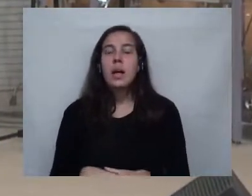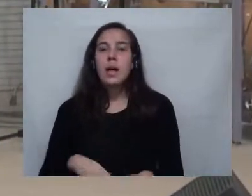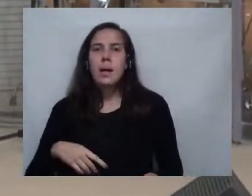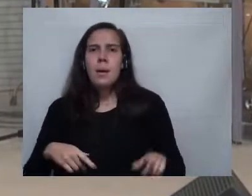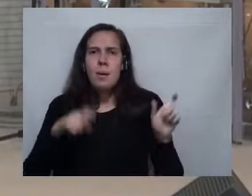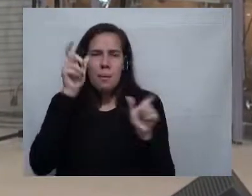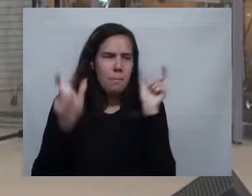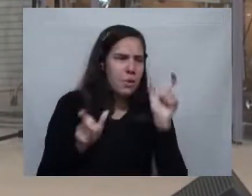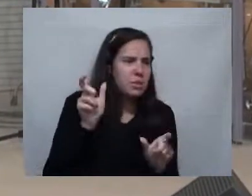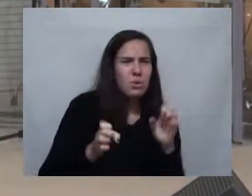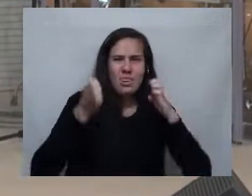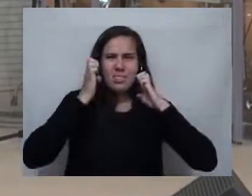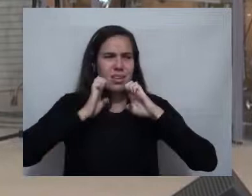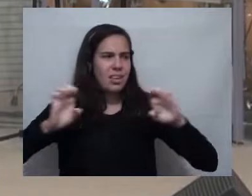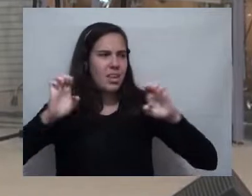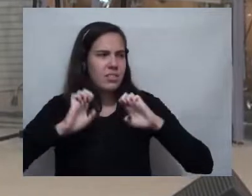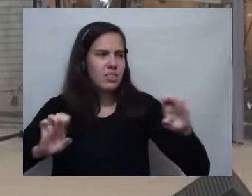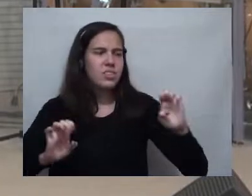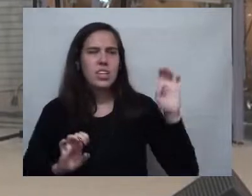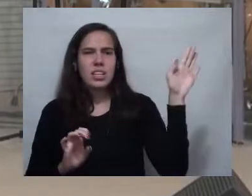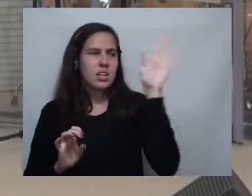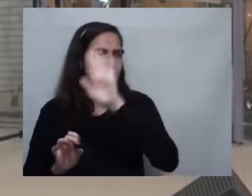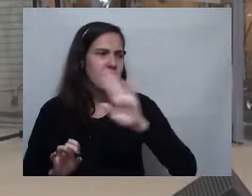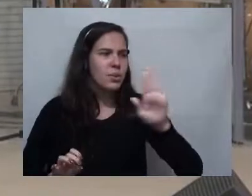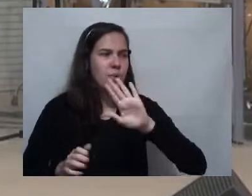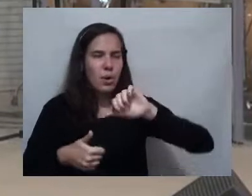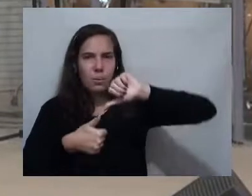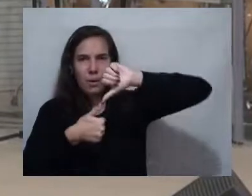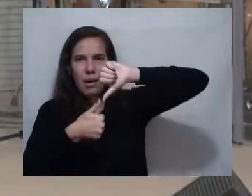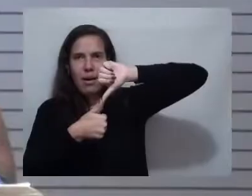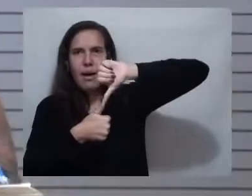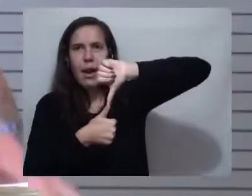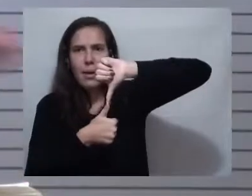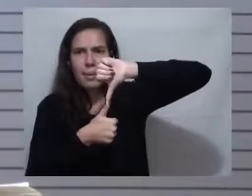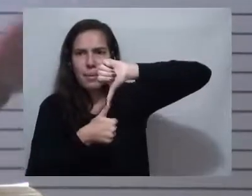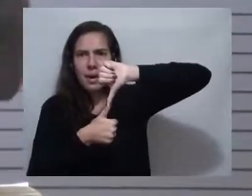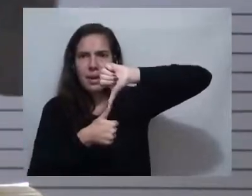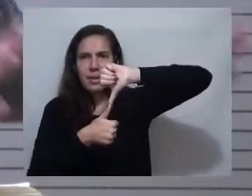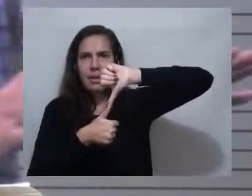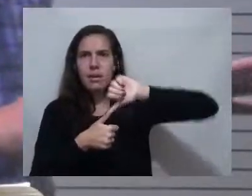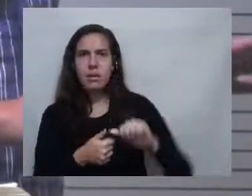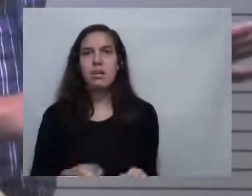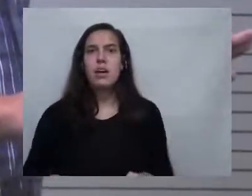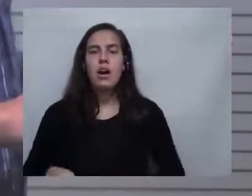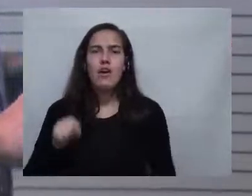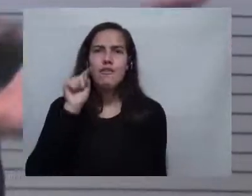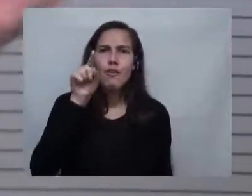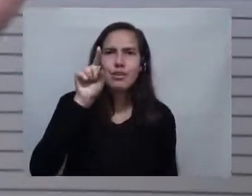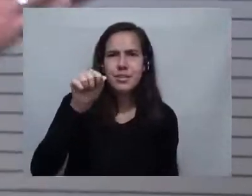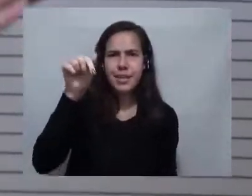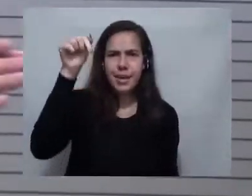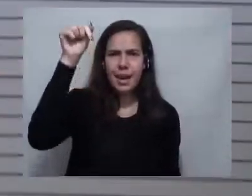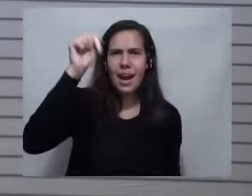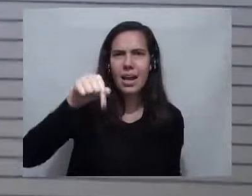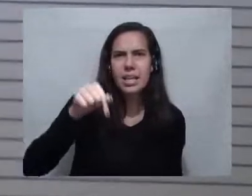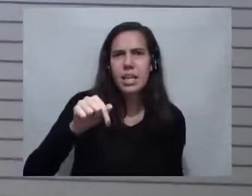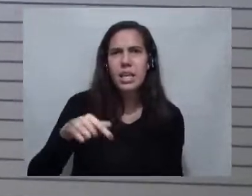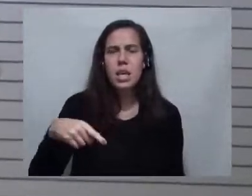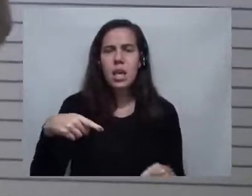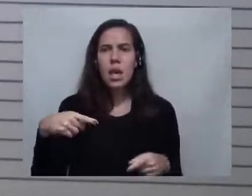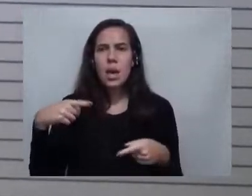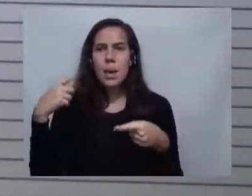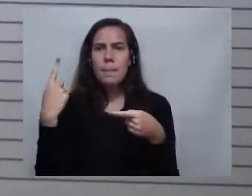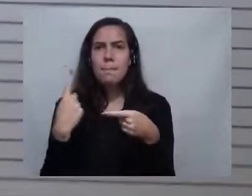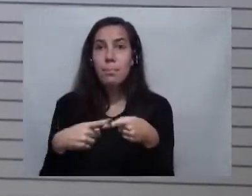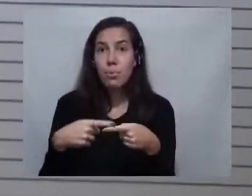Europa América do Norte Brazil e você se converteu você não tá aqui e conhecer o